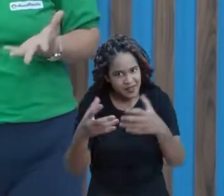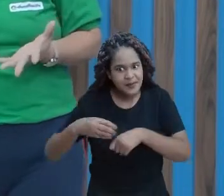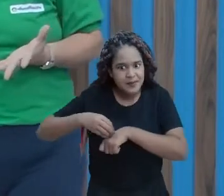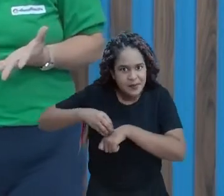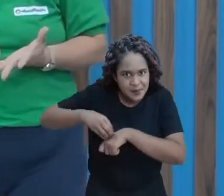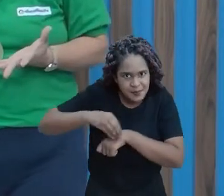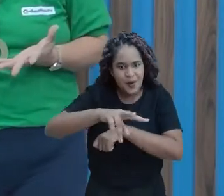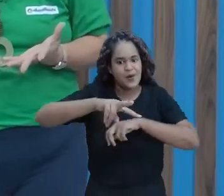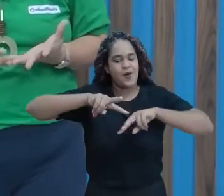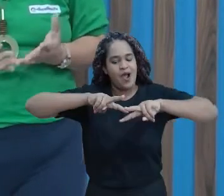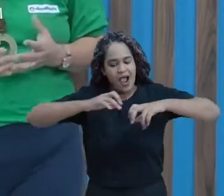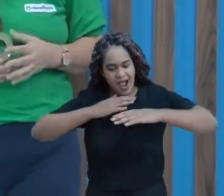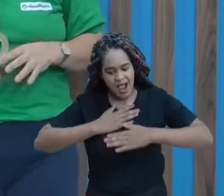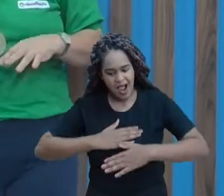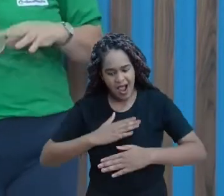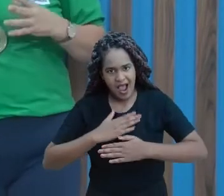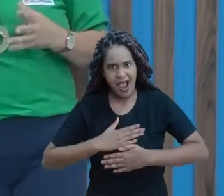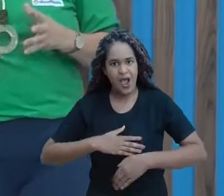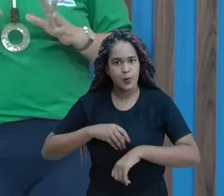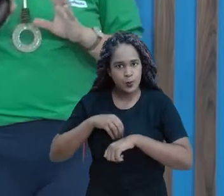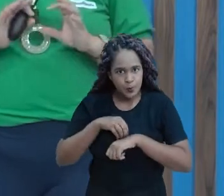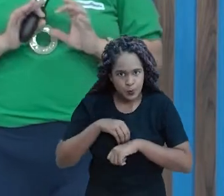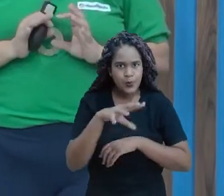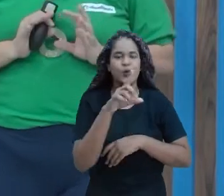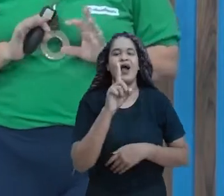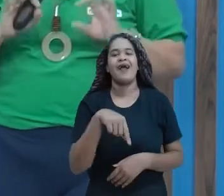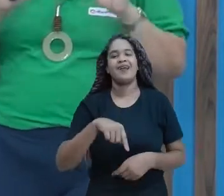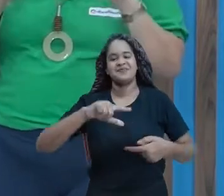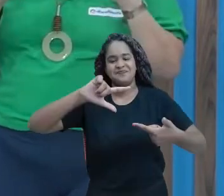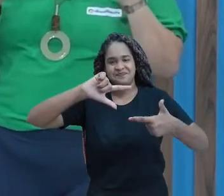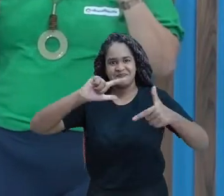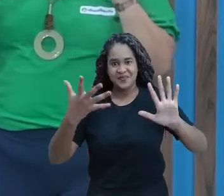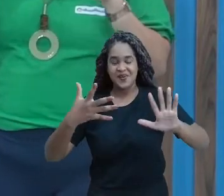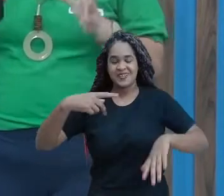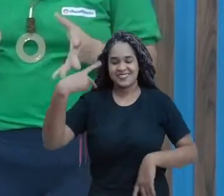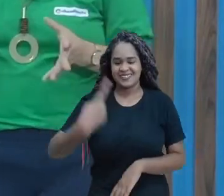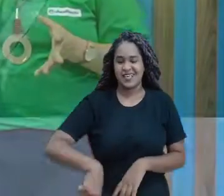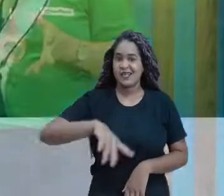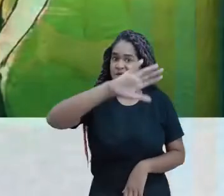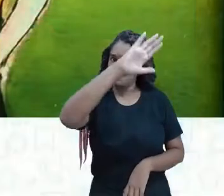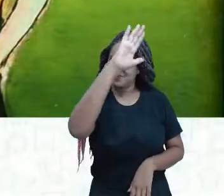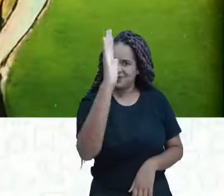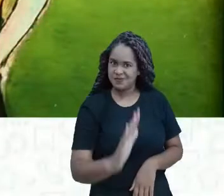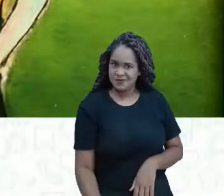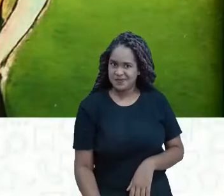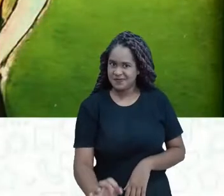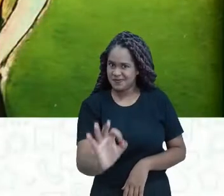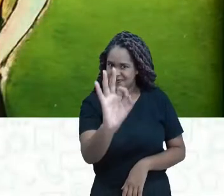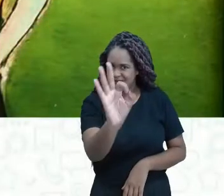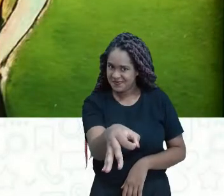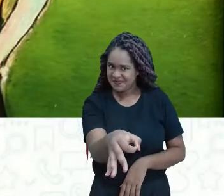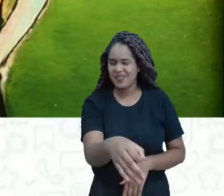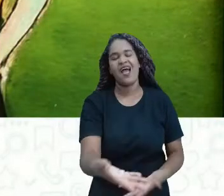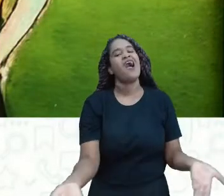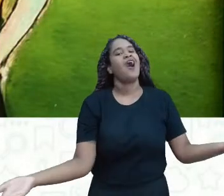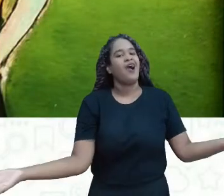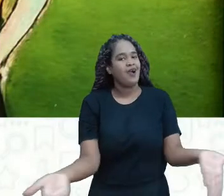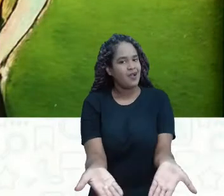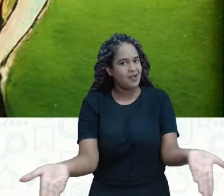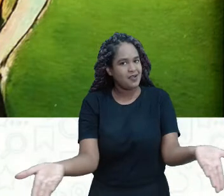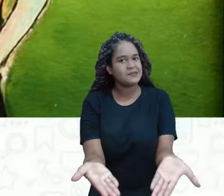com mais calma, que é sobre o modernismo no Brasil. Tá bom, gente? É isso. Agora a gente